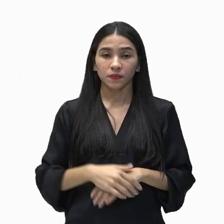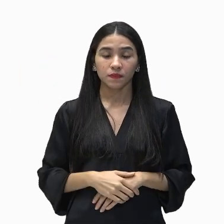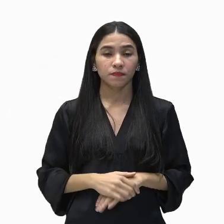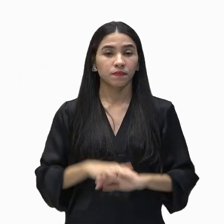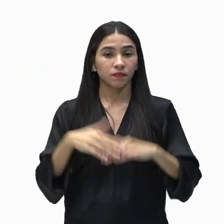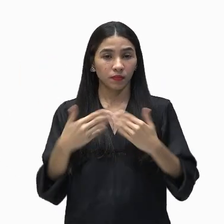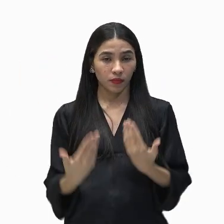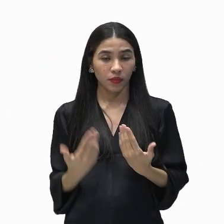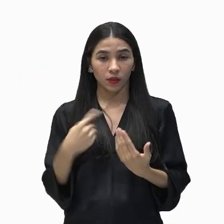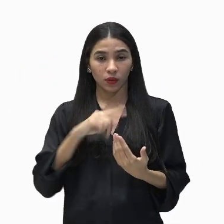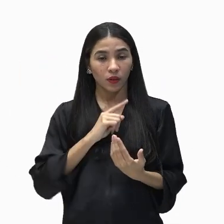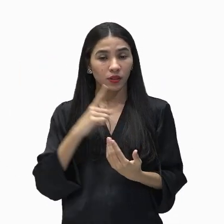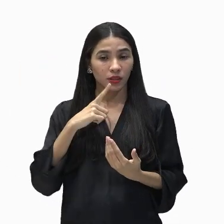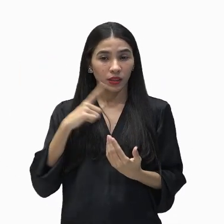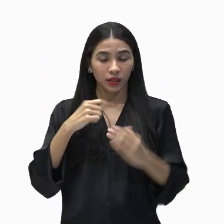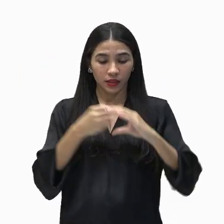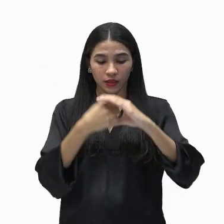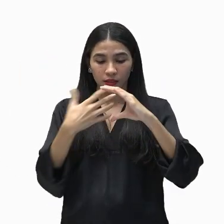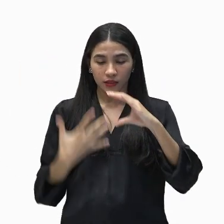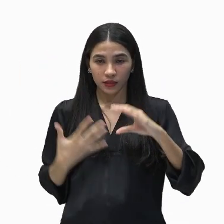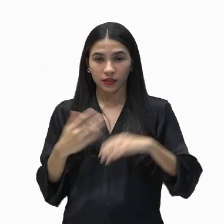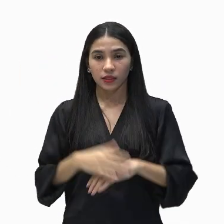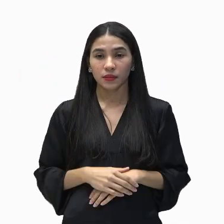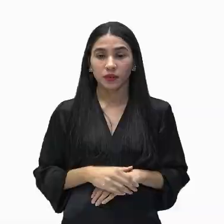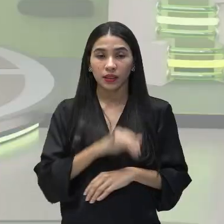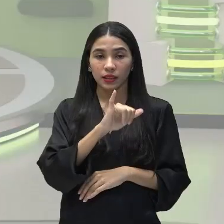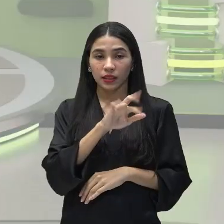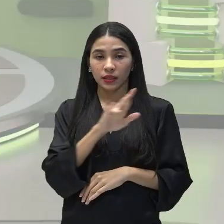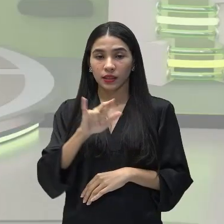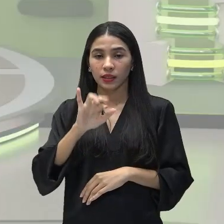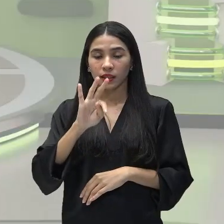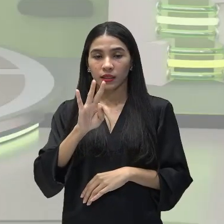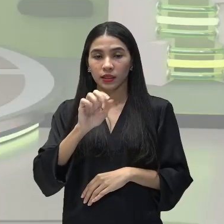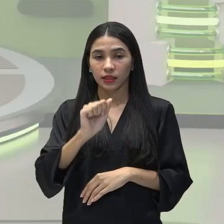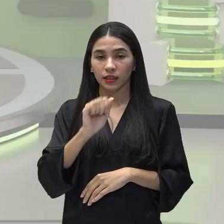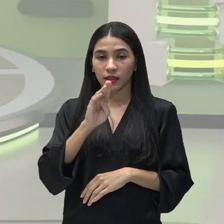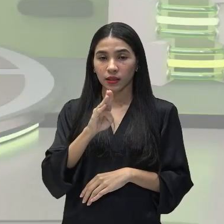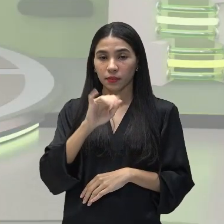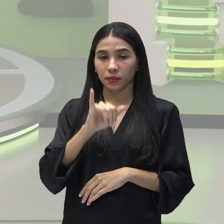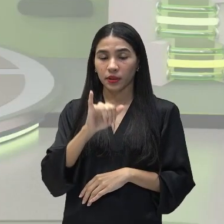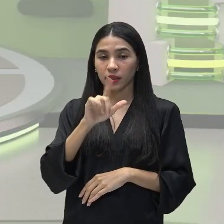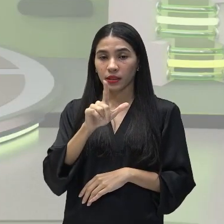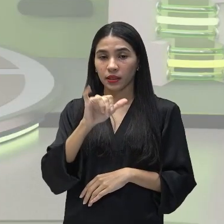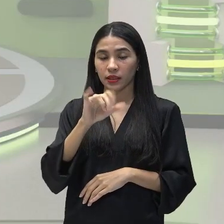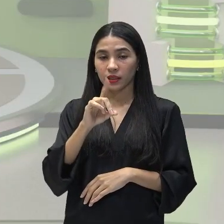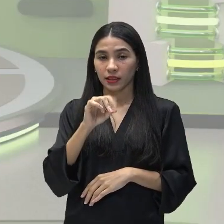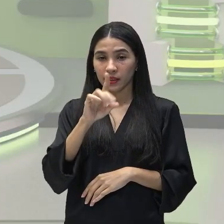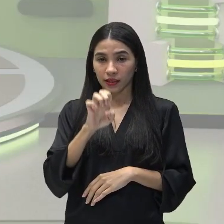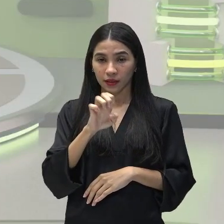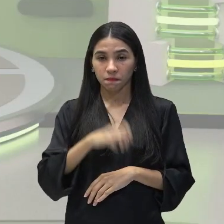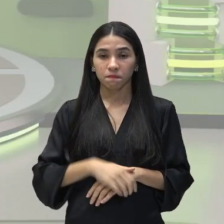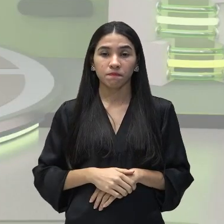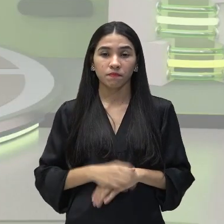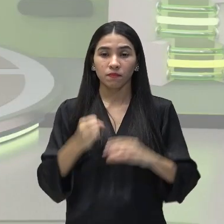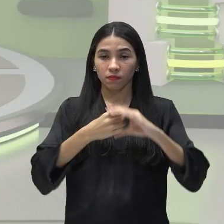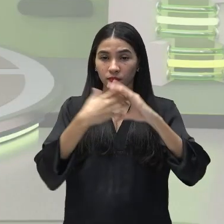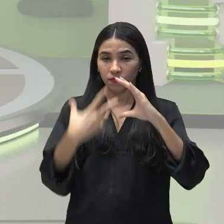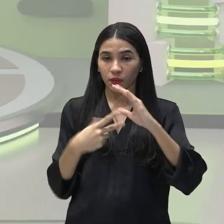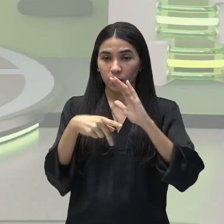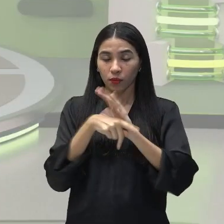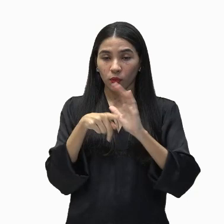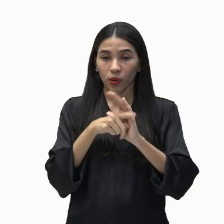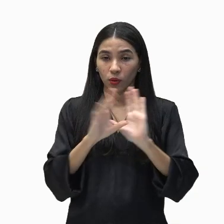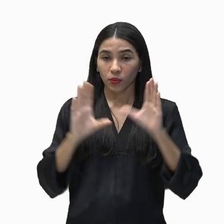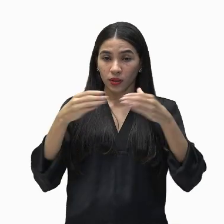Então, nós vamos ter essas características da irritabilidade e da sensibilidade como característica dos seres